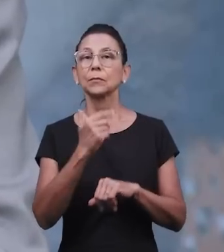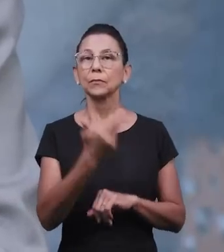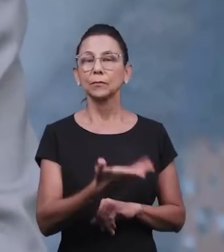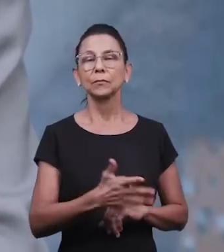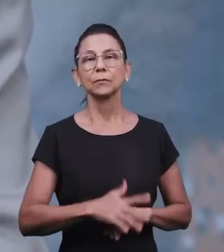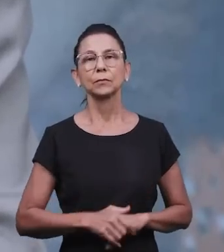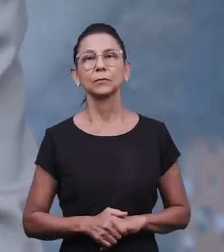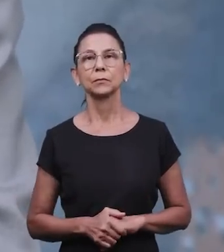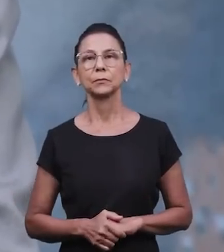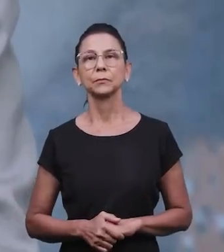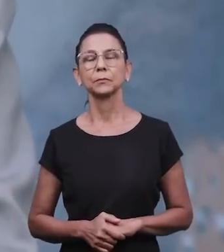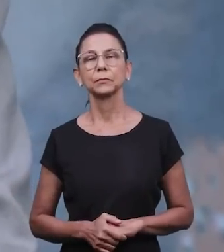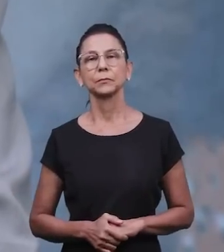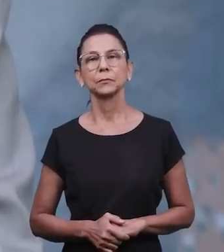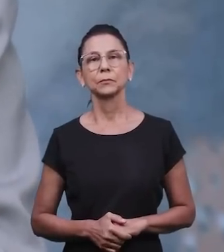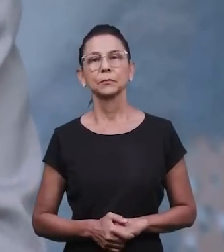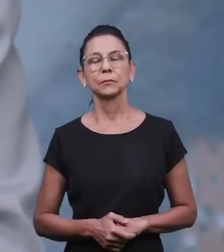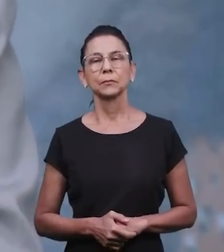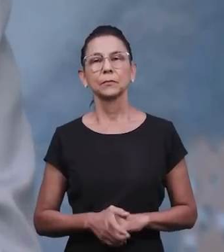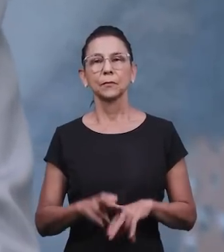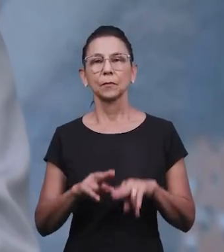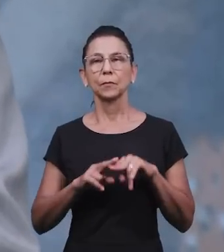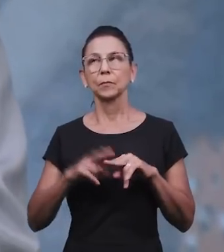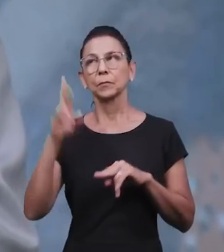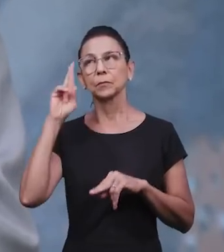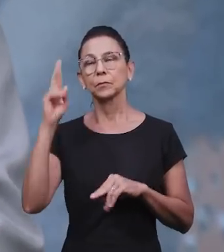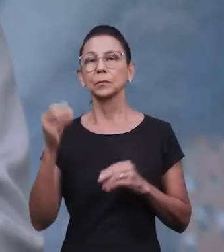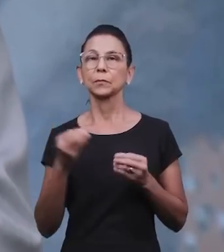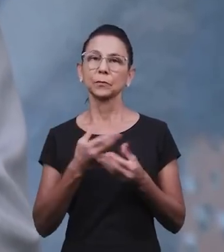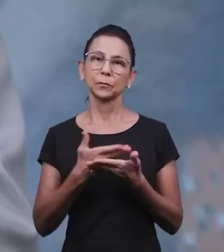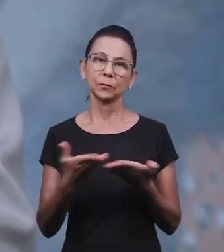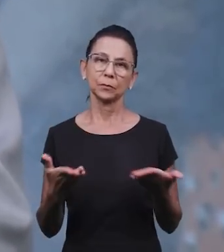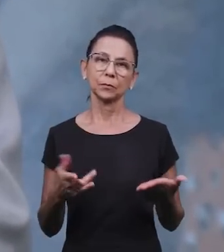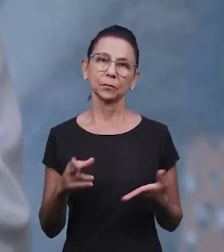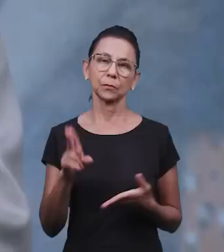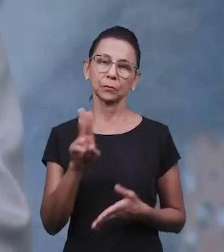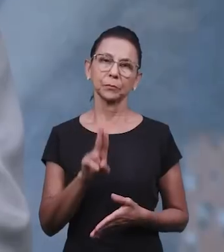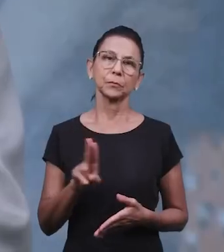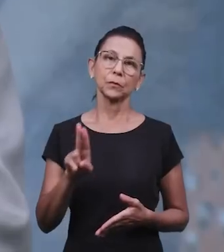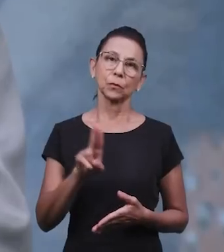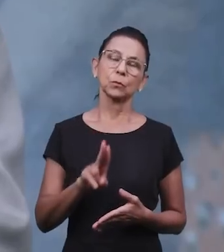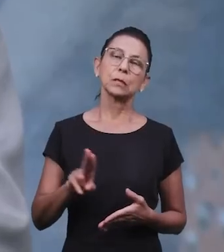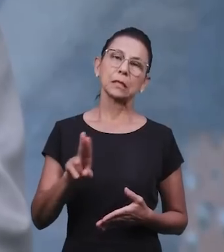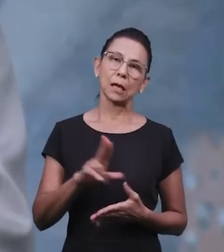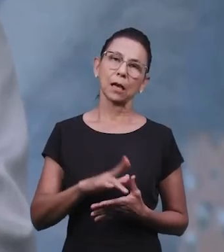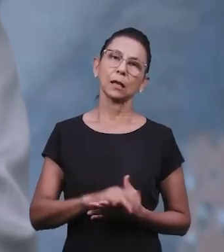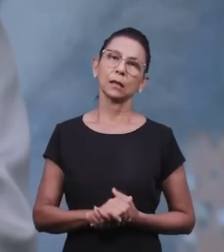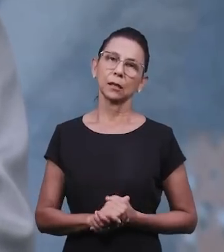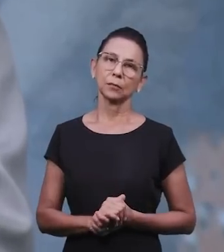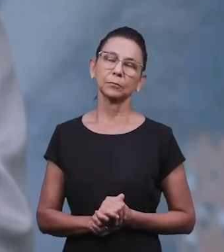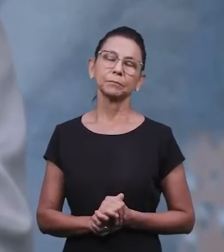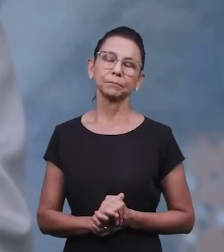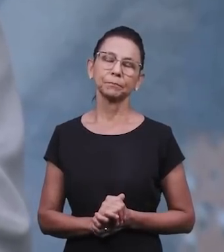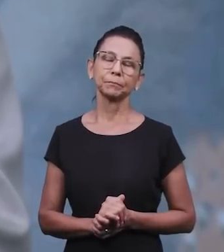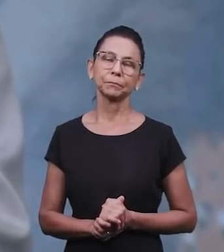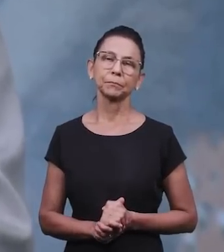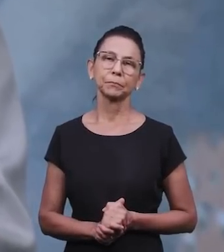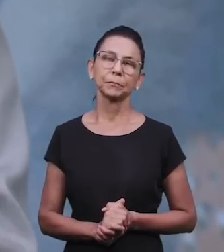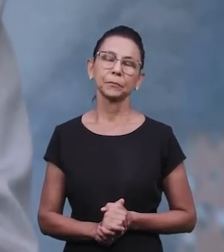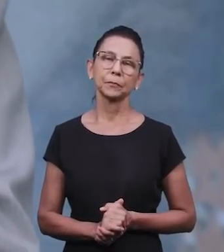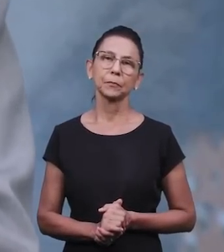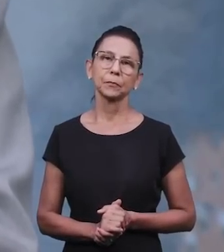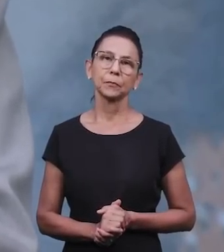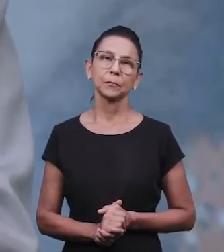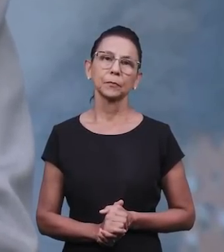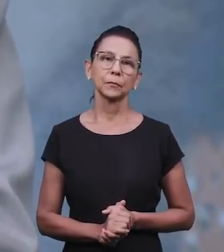Senhor está colocando na nossa mão, é o recurso que o Senhor está colocando na nossa mão agora e que a gente pode utilizar ele com um potencial